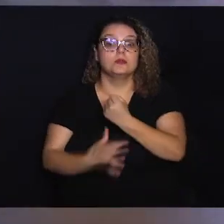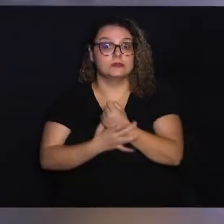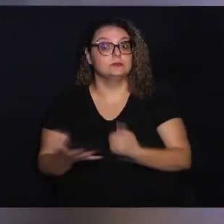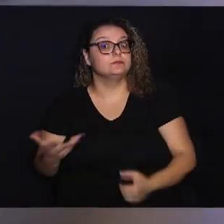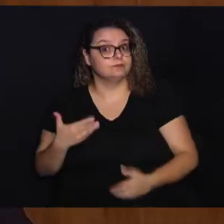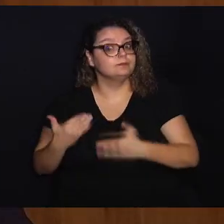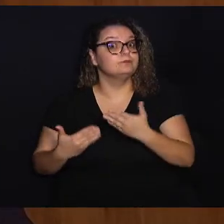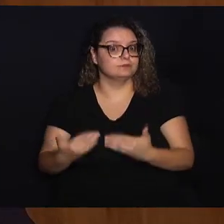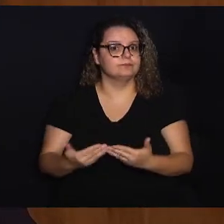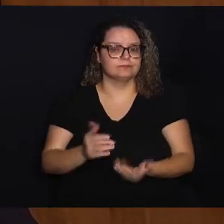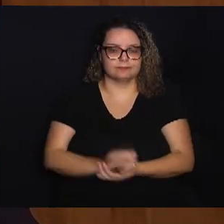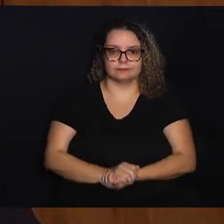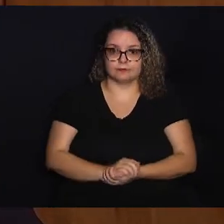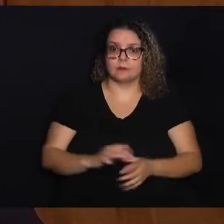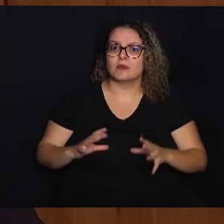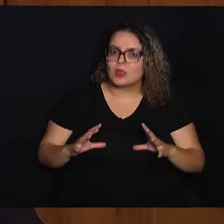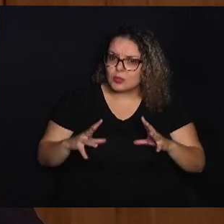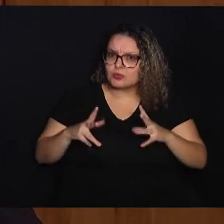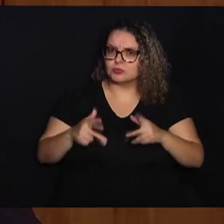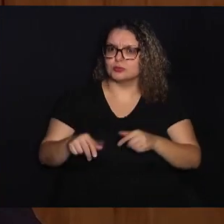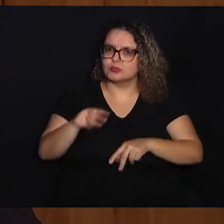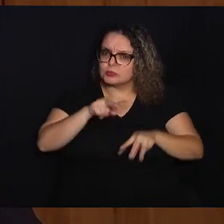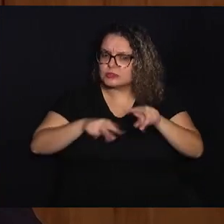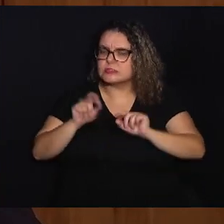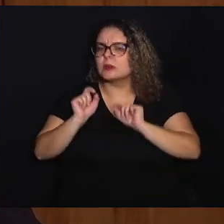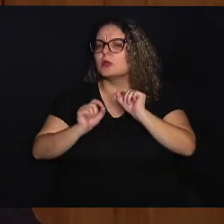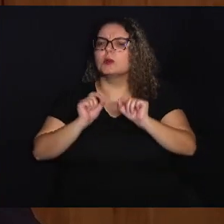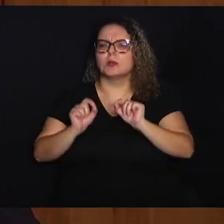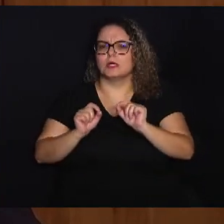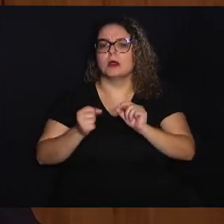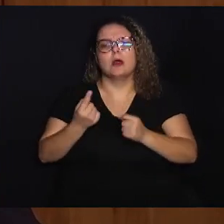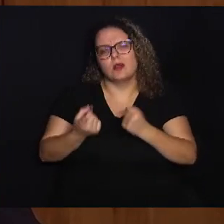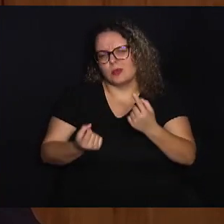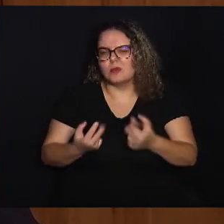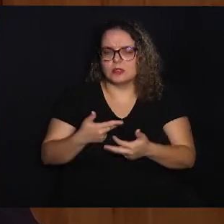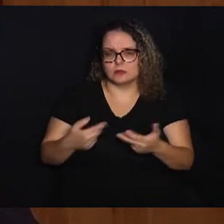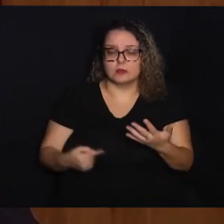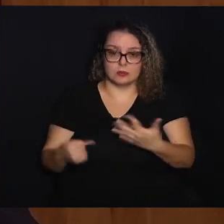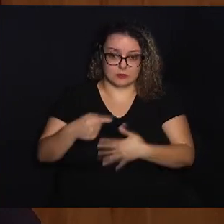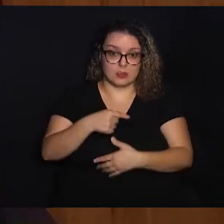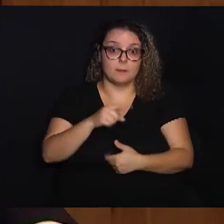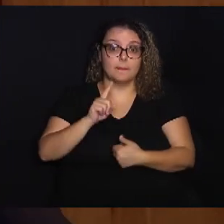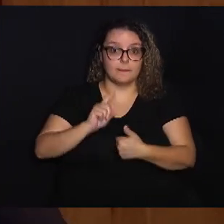o processo. Tudo isso visa algumas coisas. Primeiro,